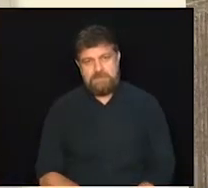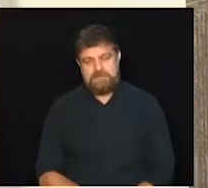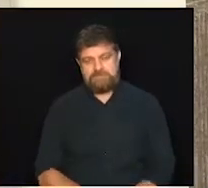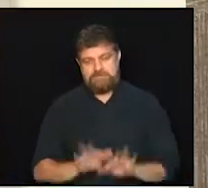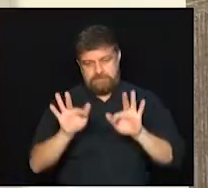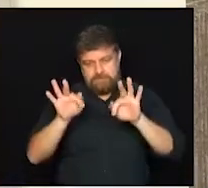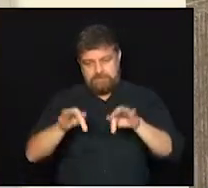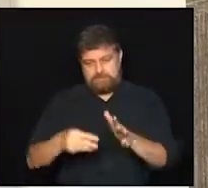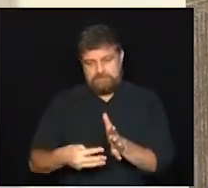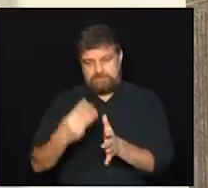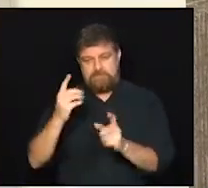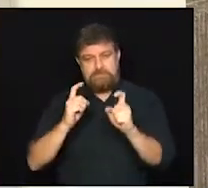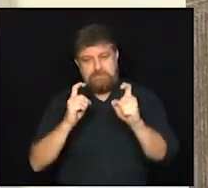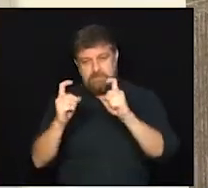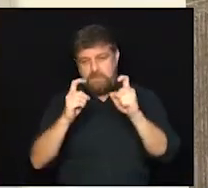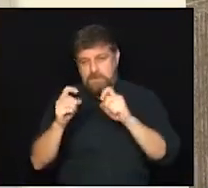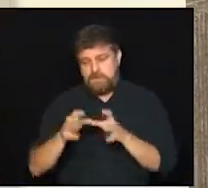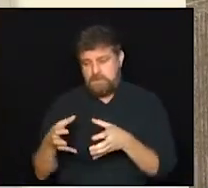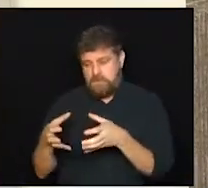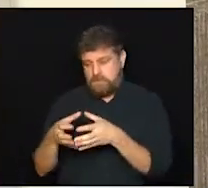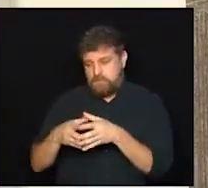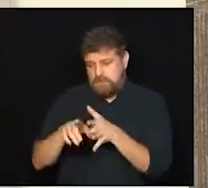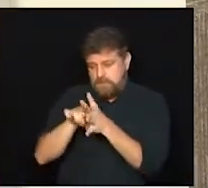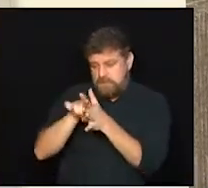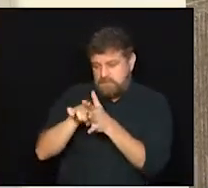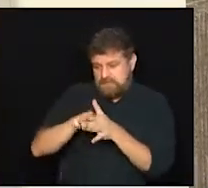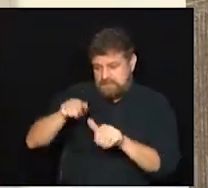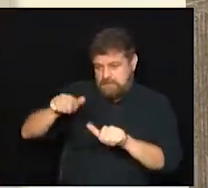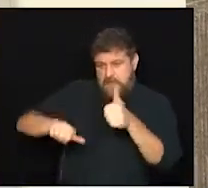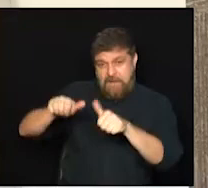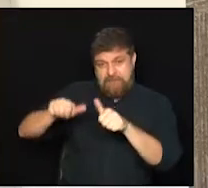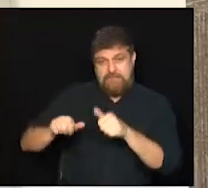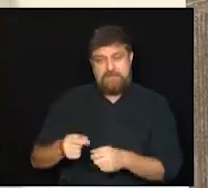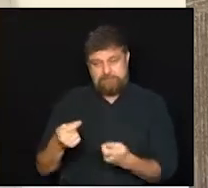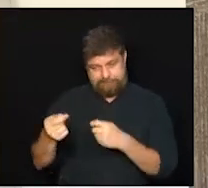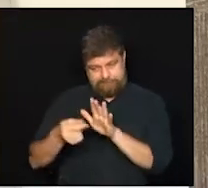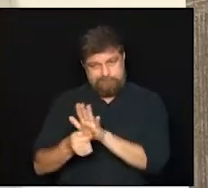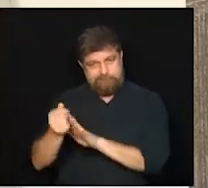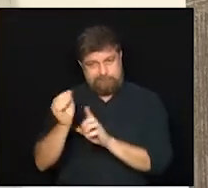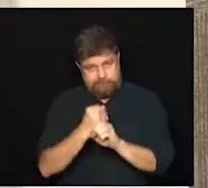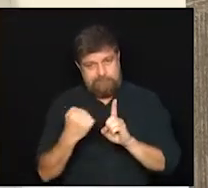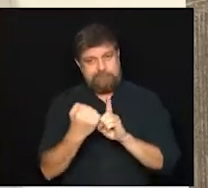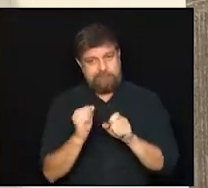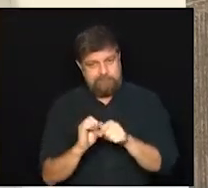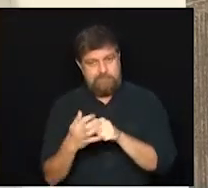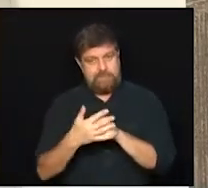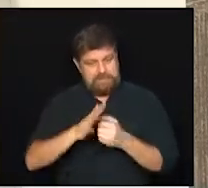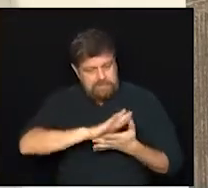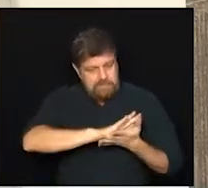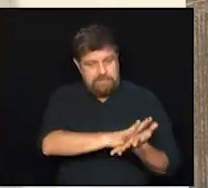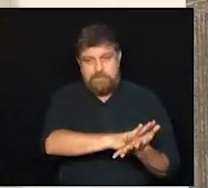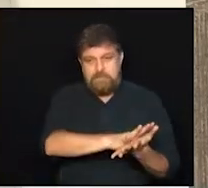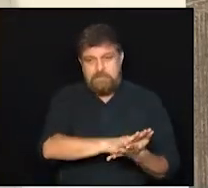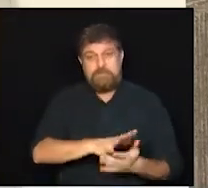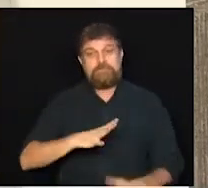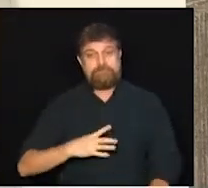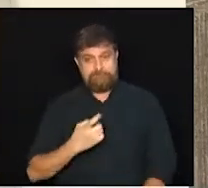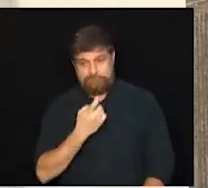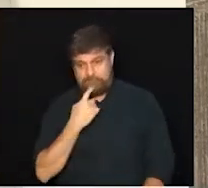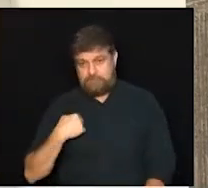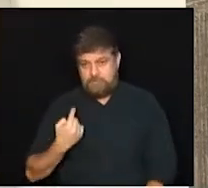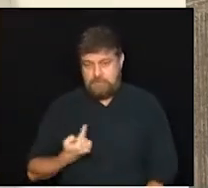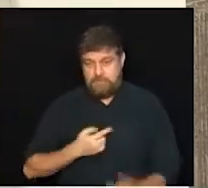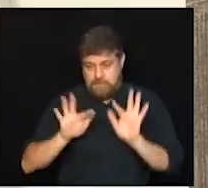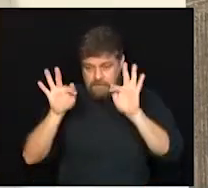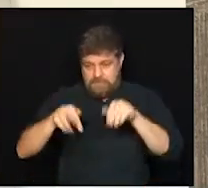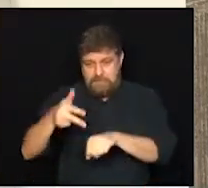Encerrada a terceira reunião da comissão que analisa os impactos econômicos e sociais da pandemia em Campinas, nós encerramos